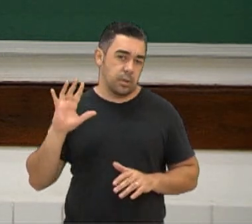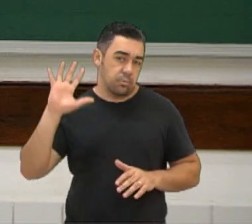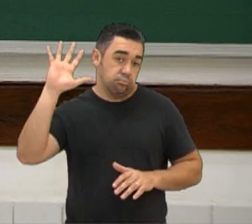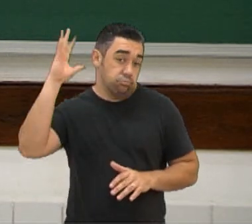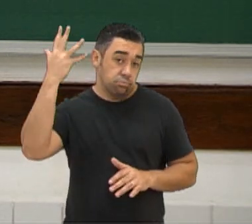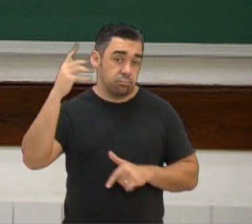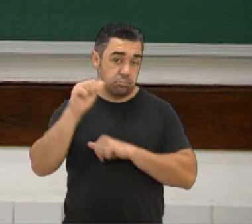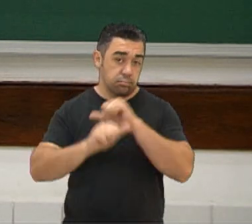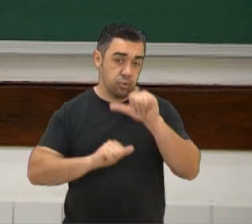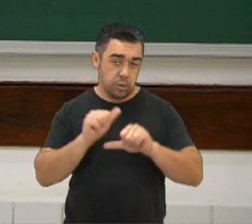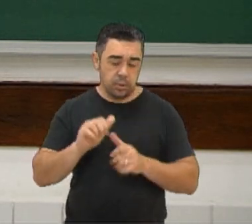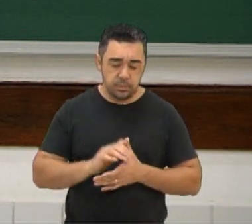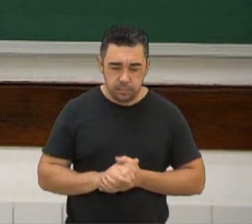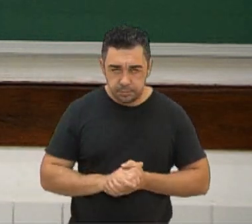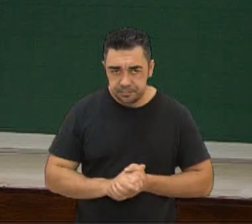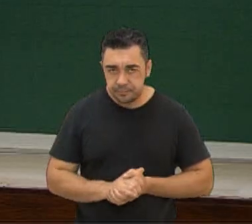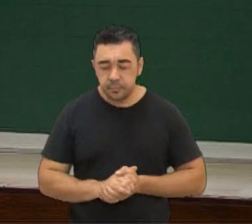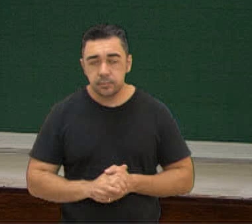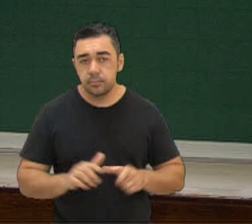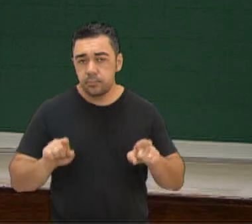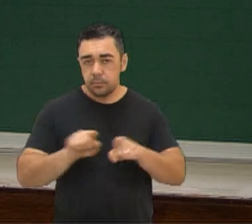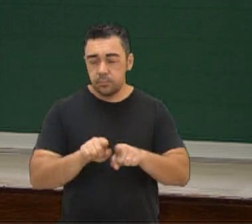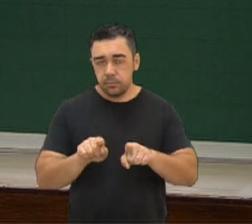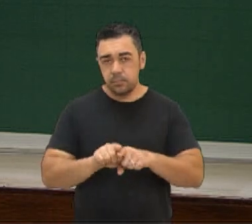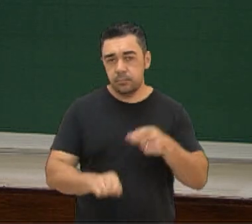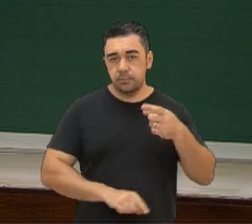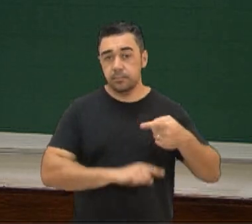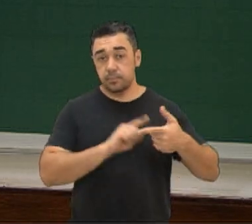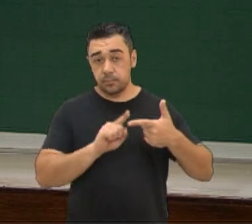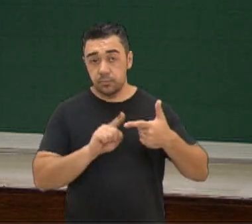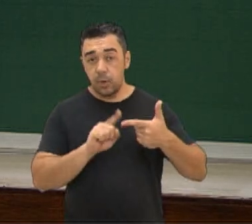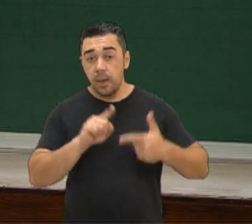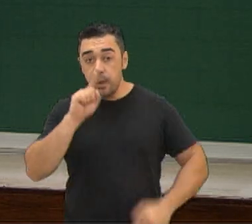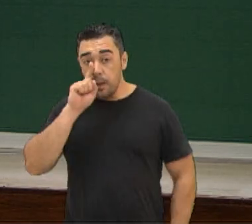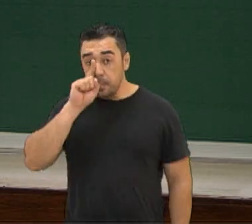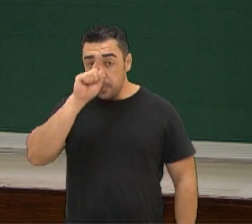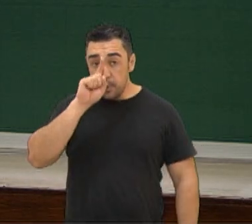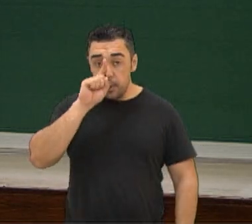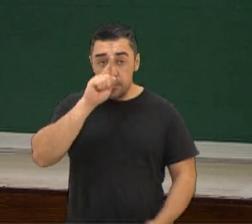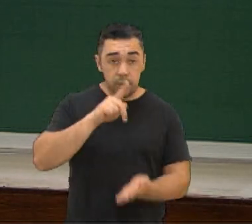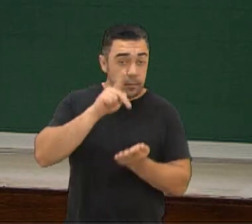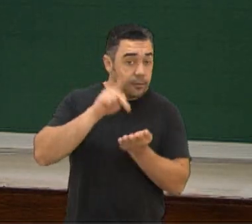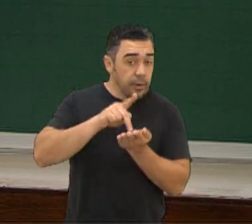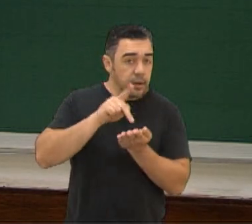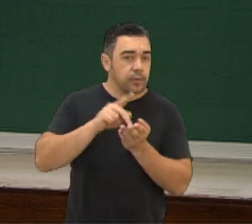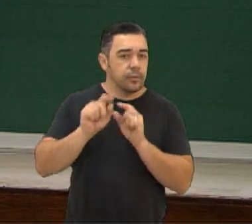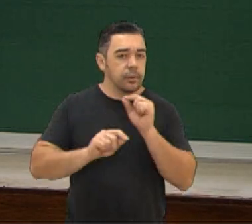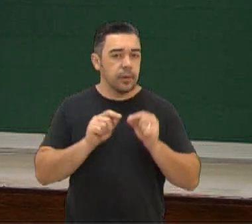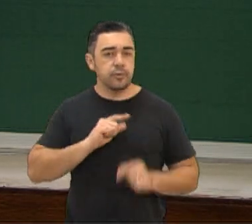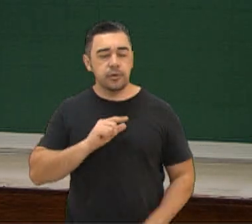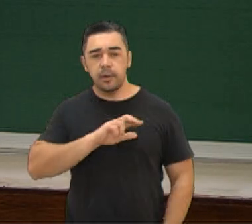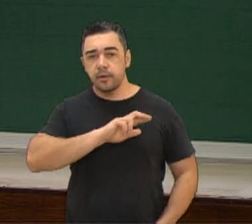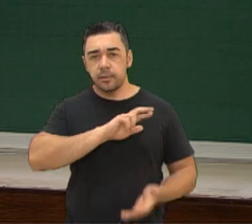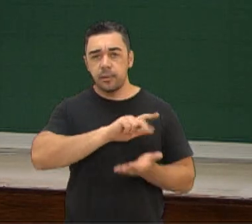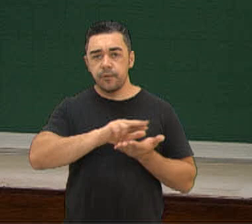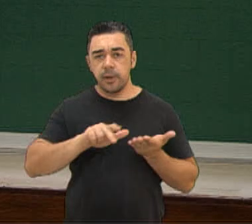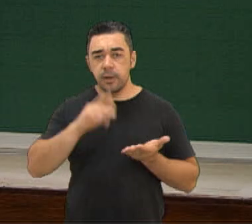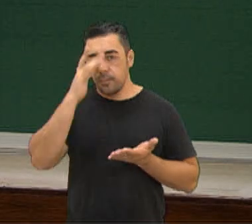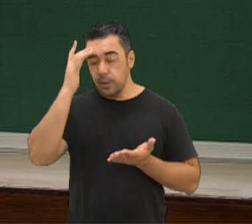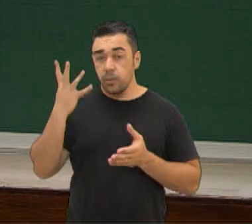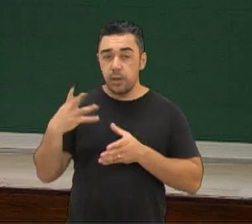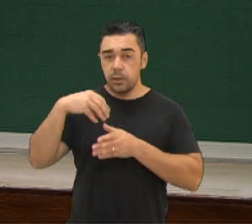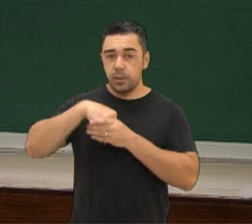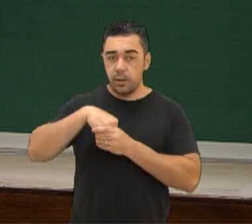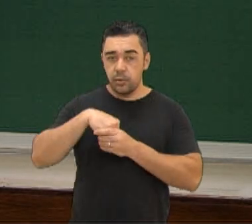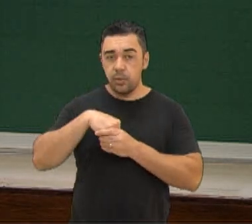oferecia. Mas também existiam outros perigos reais. Como eu disse para vocês, eles tinham dezenas, centenas de marujos,